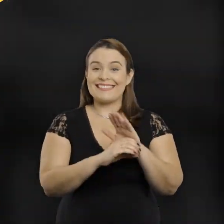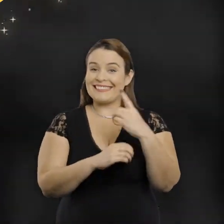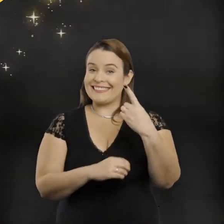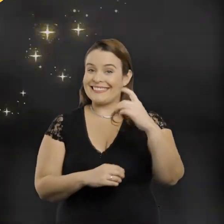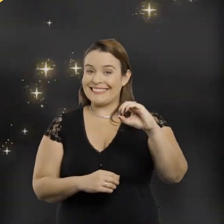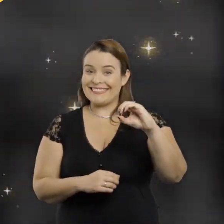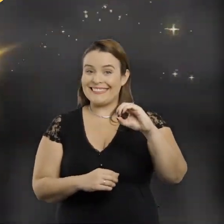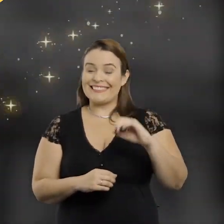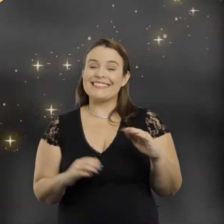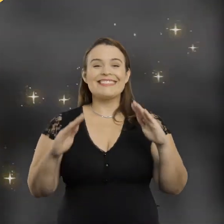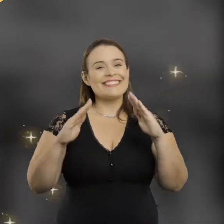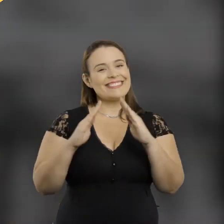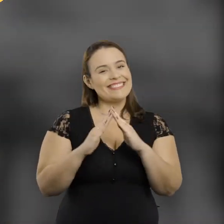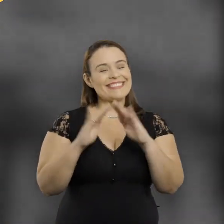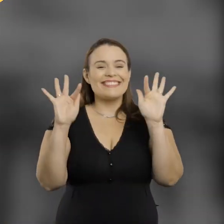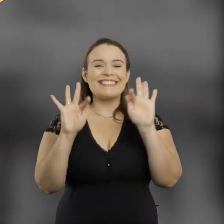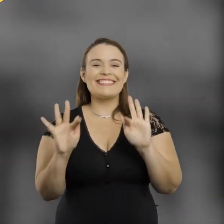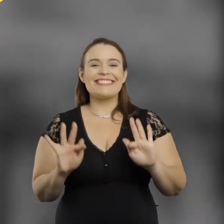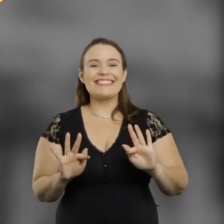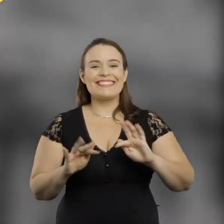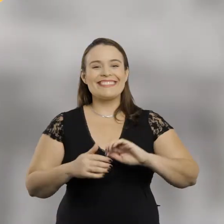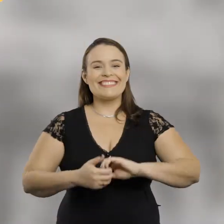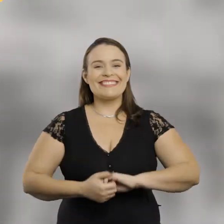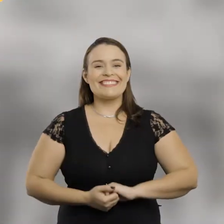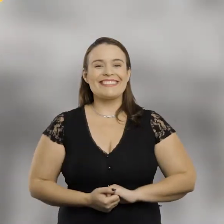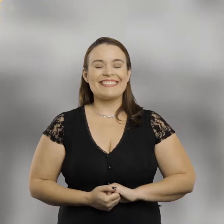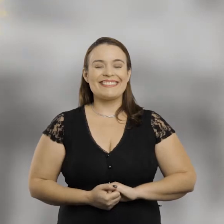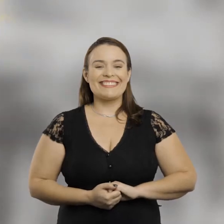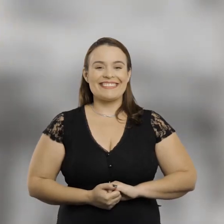Capítulo 10 – O Lar Feliz.